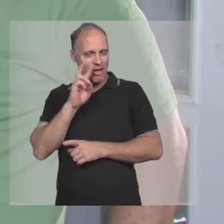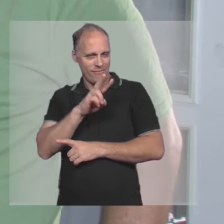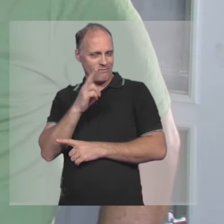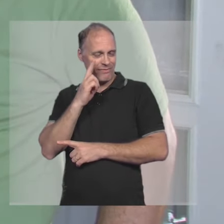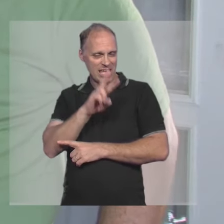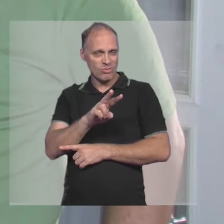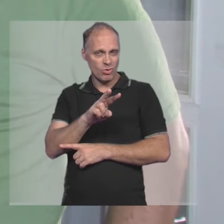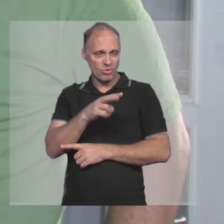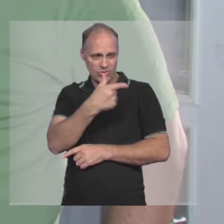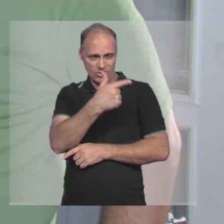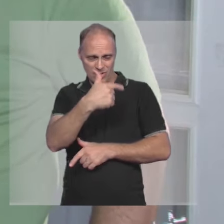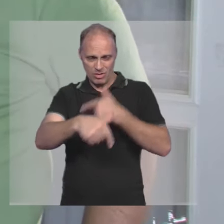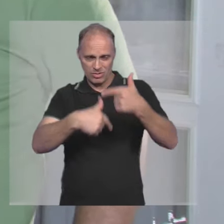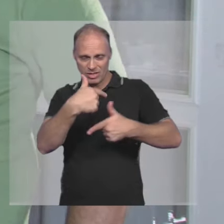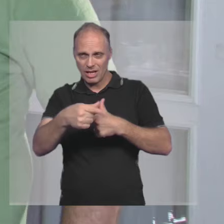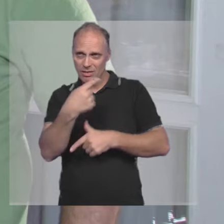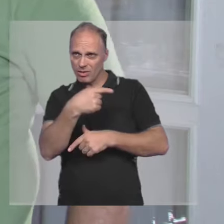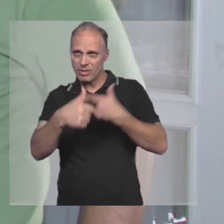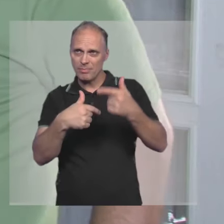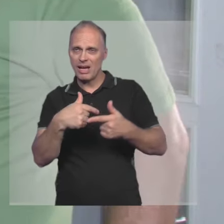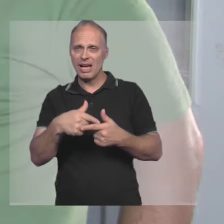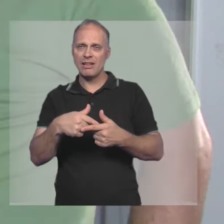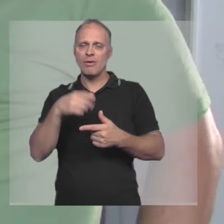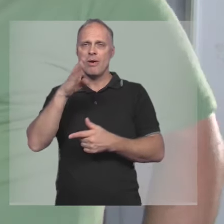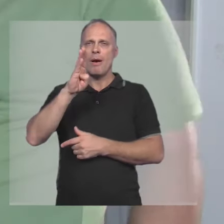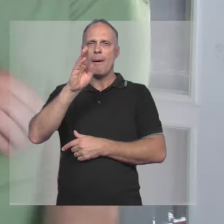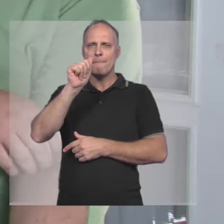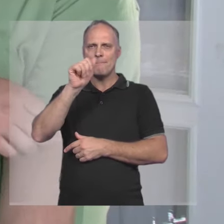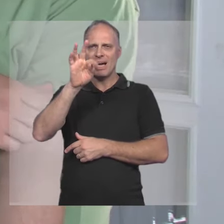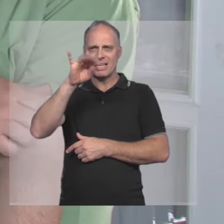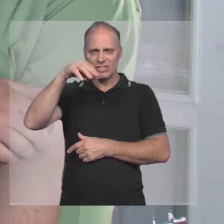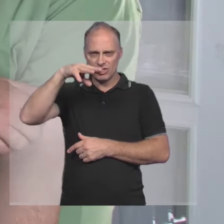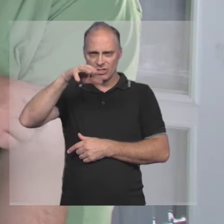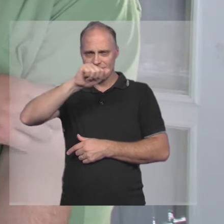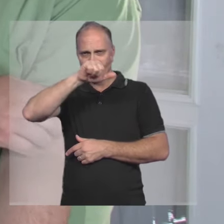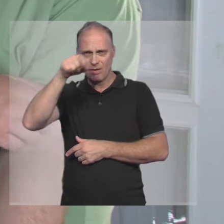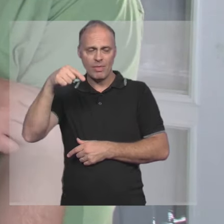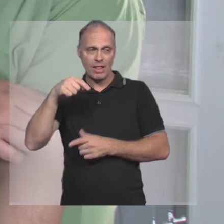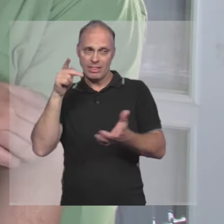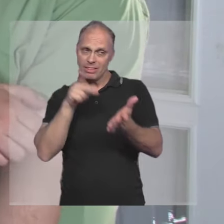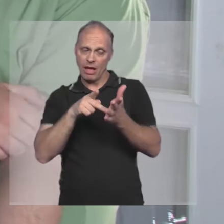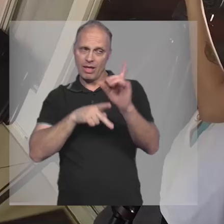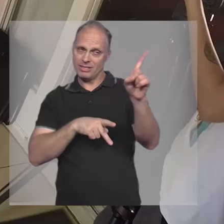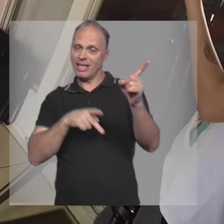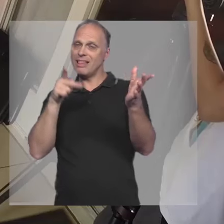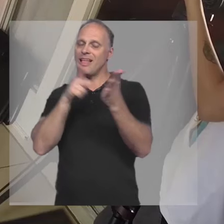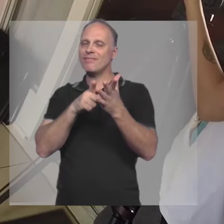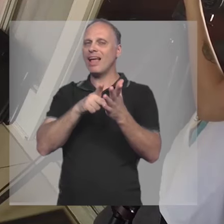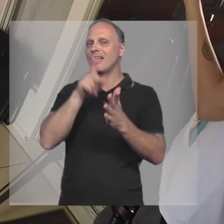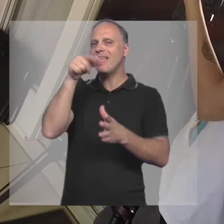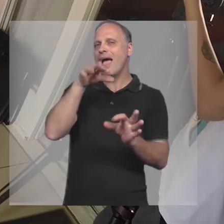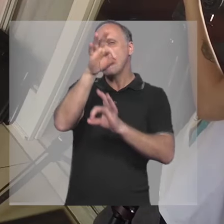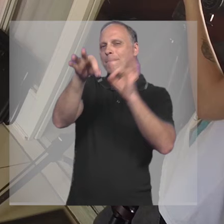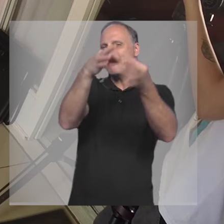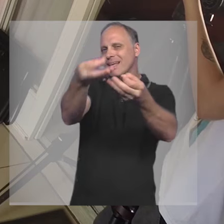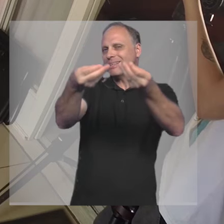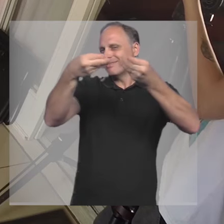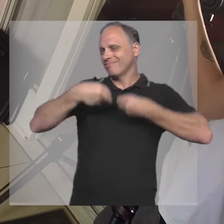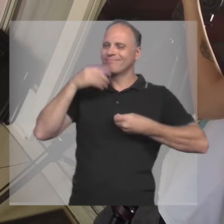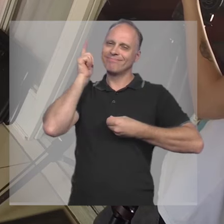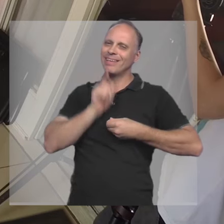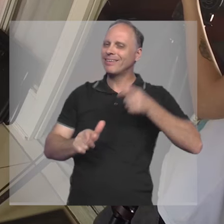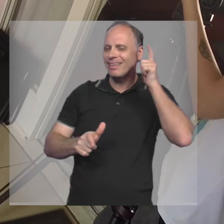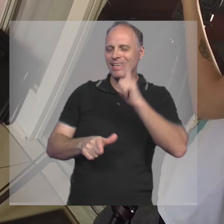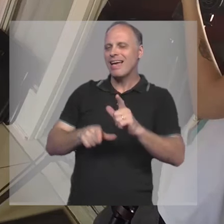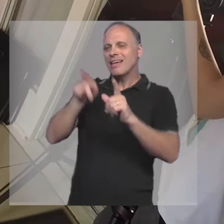aqui, né, vários trabalhos, né, da Batman, né, da Marvel. Isso aqui são presentes aí do pessoal que